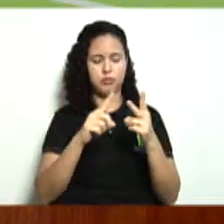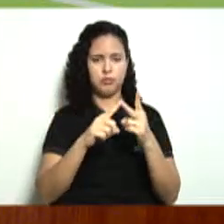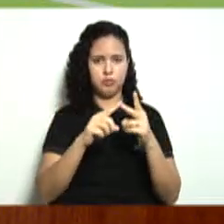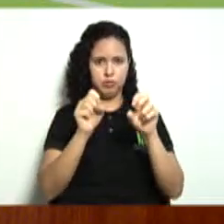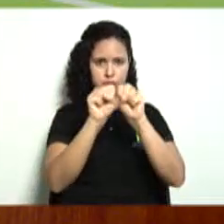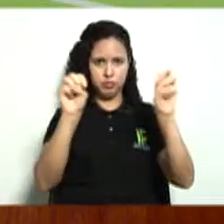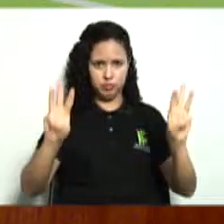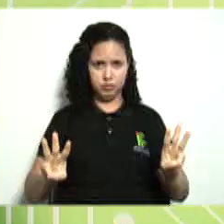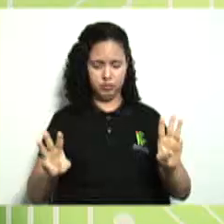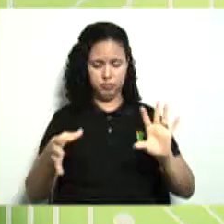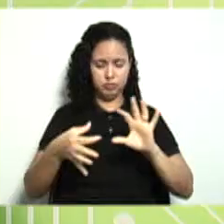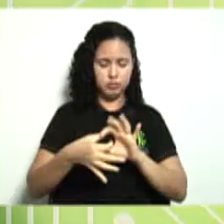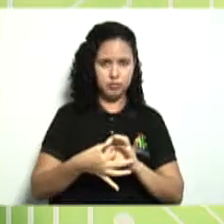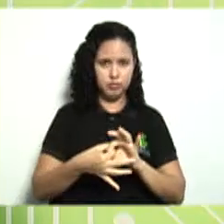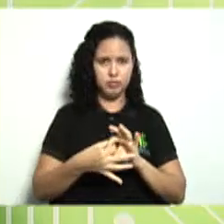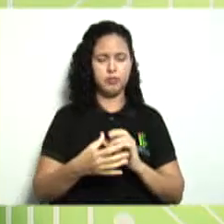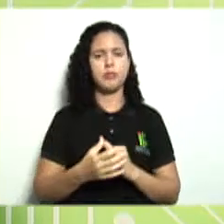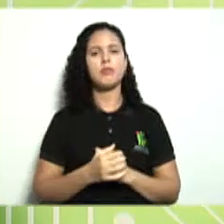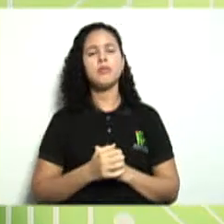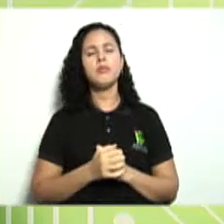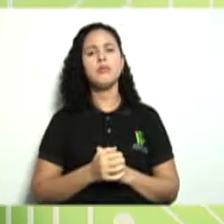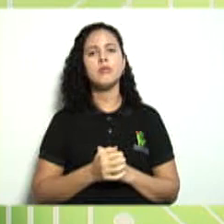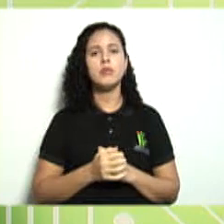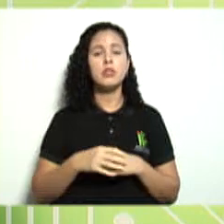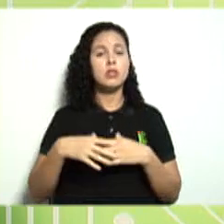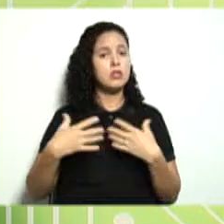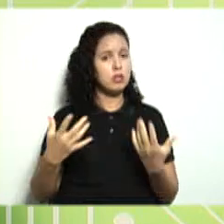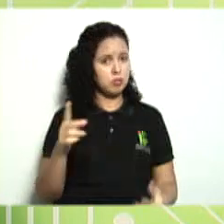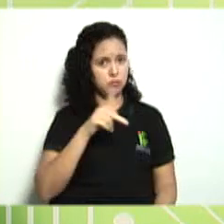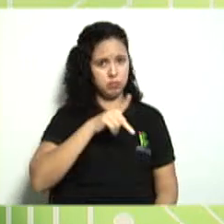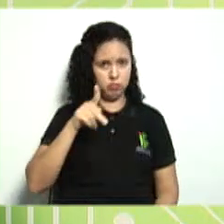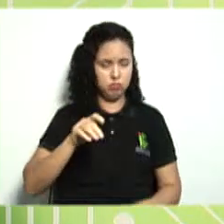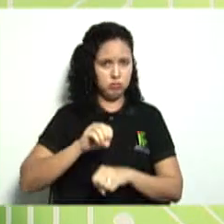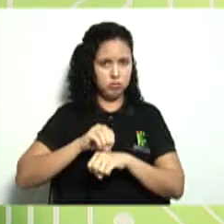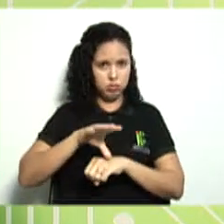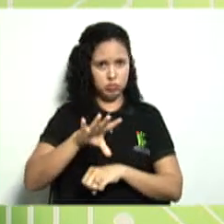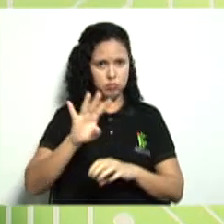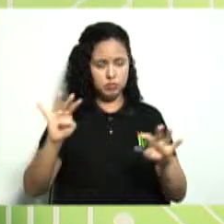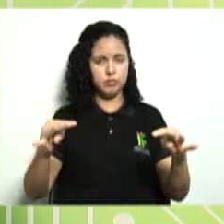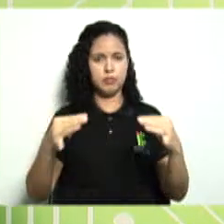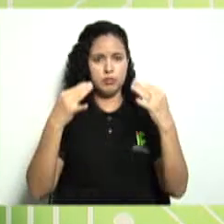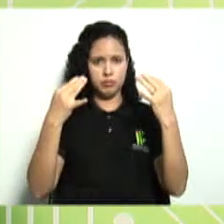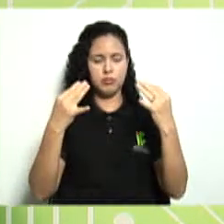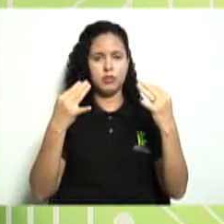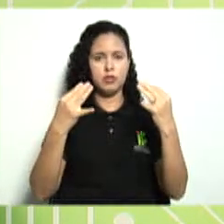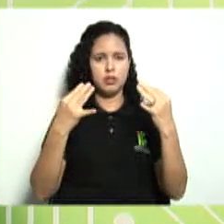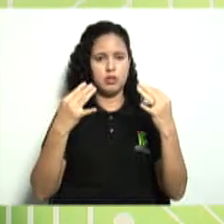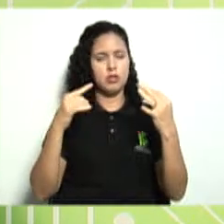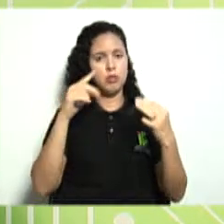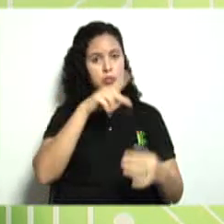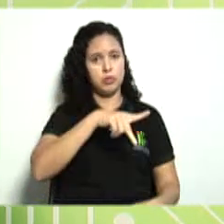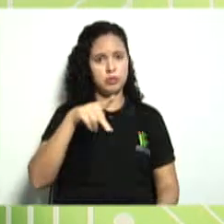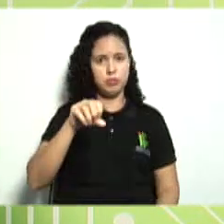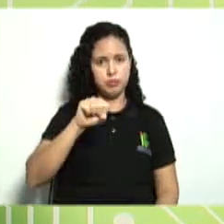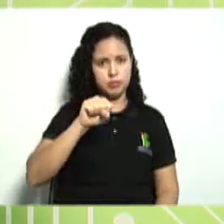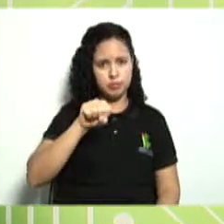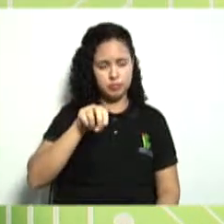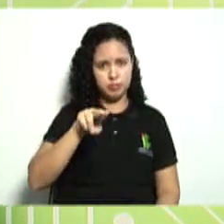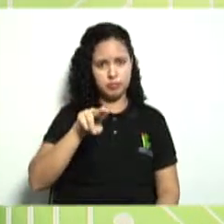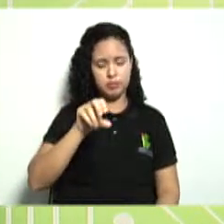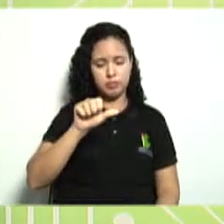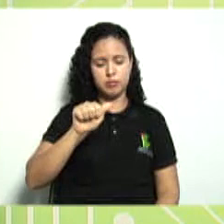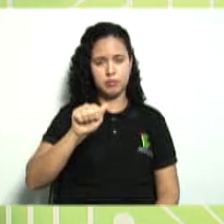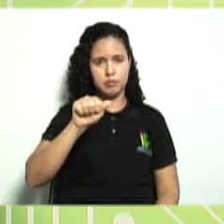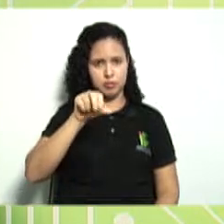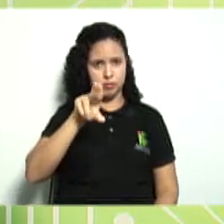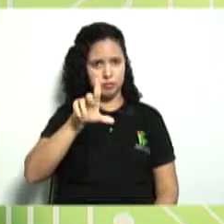gente? Então, o professor Saulo acabou de dar algumas dicas aí. Preste bastante atenção que o Saulo aí está com vários